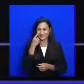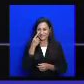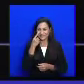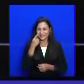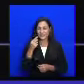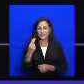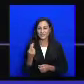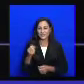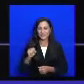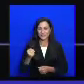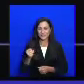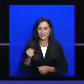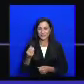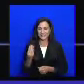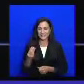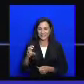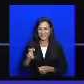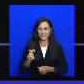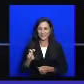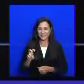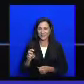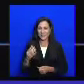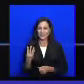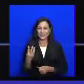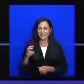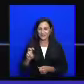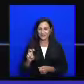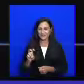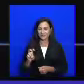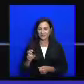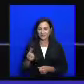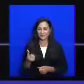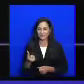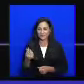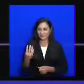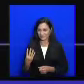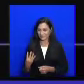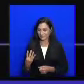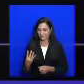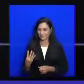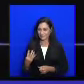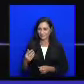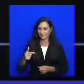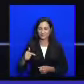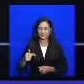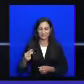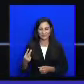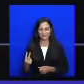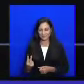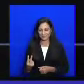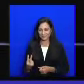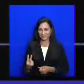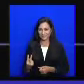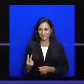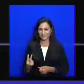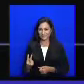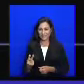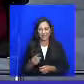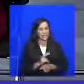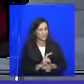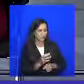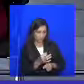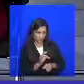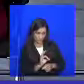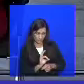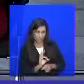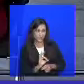conferir. 28, 35, 45, 64 e 72.